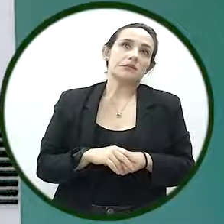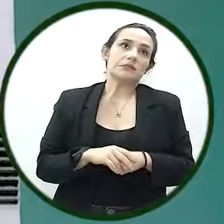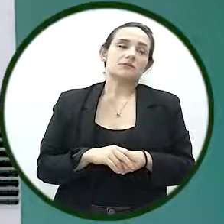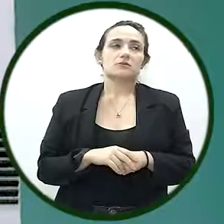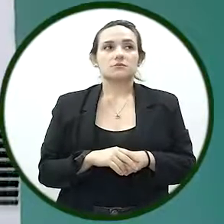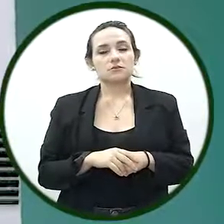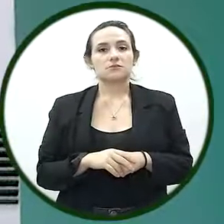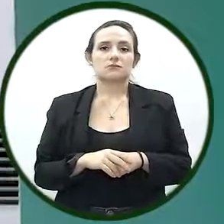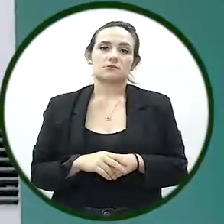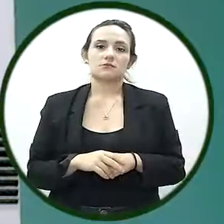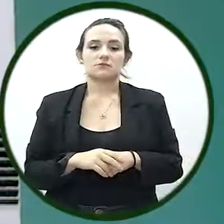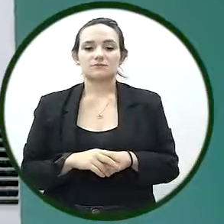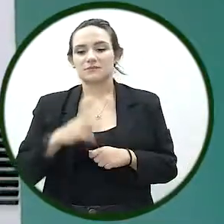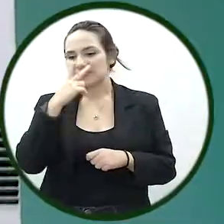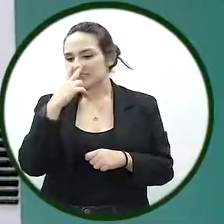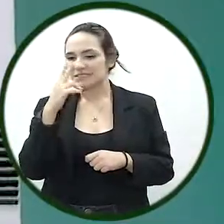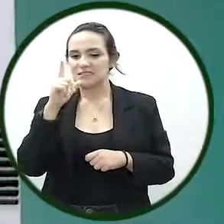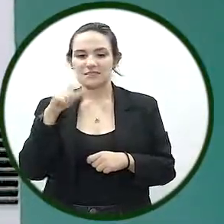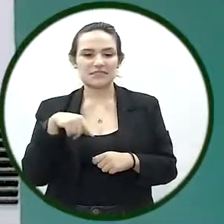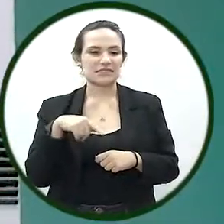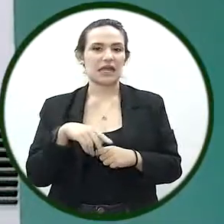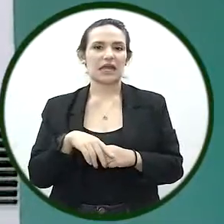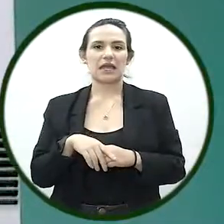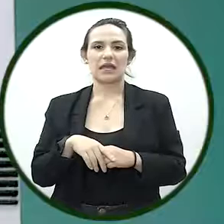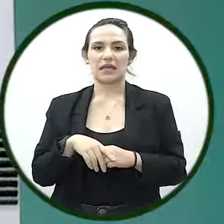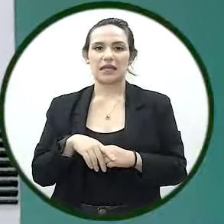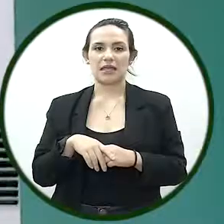uma ordem velada